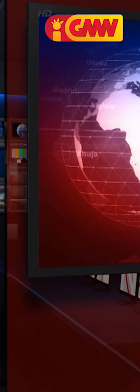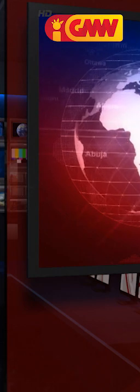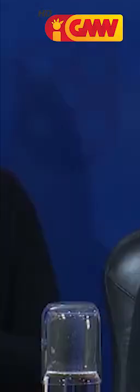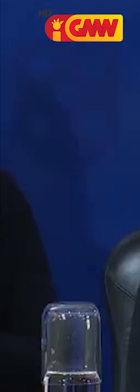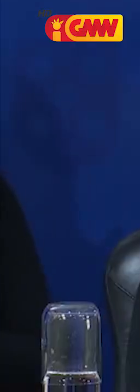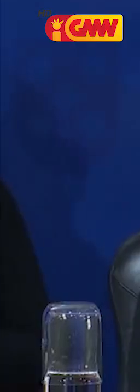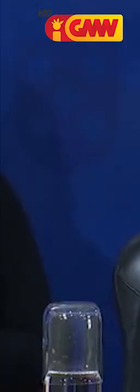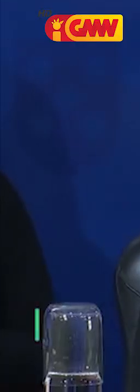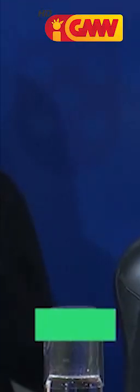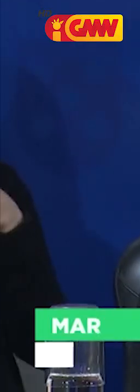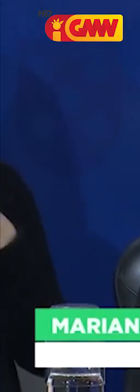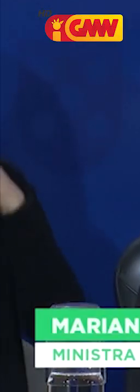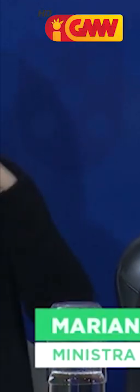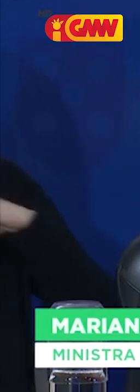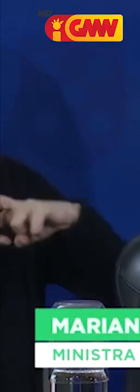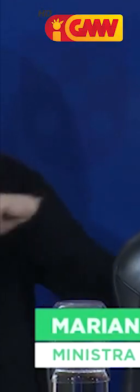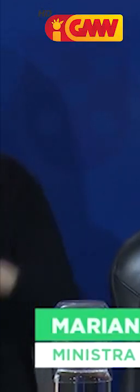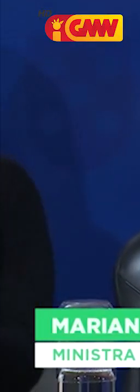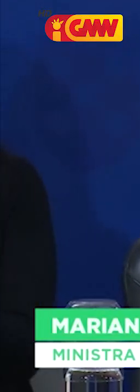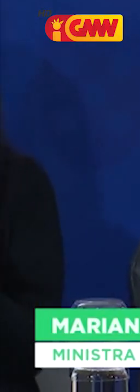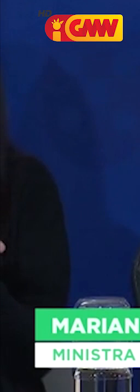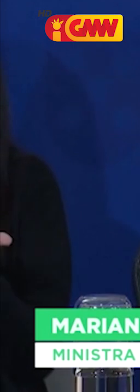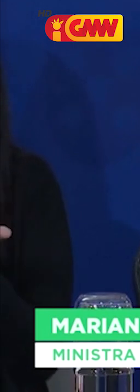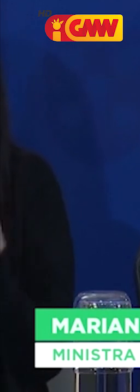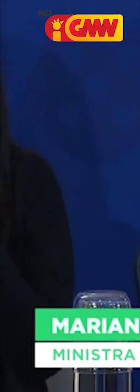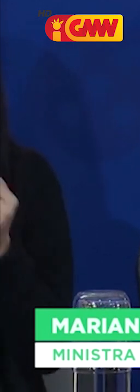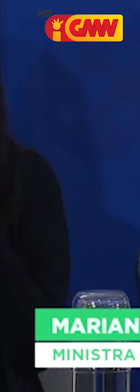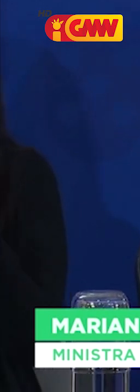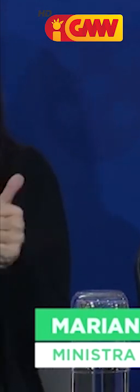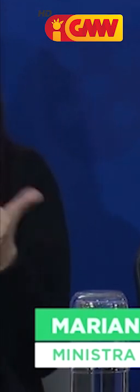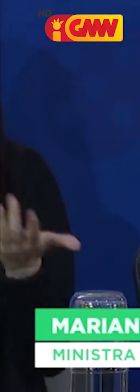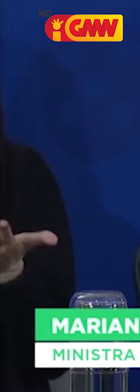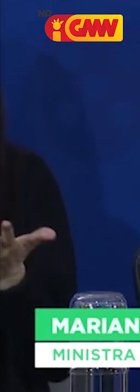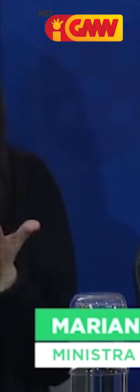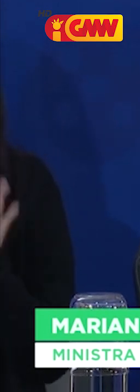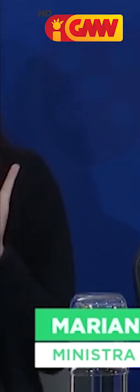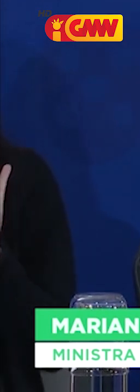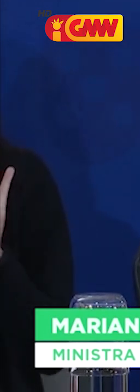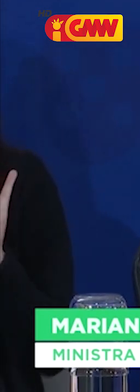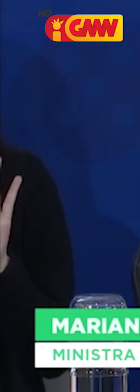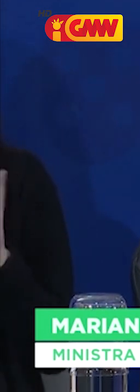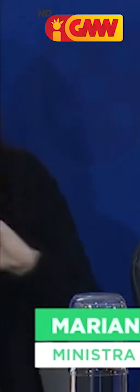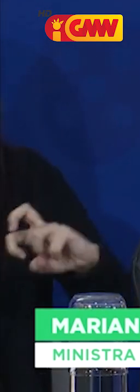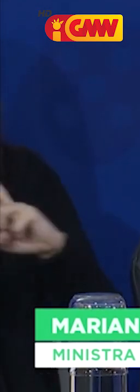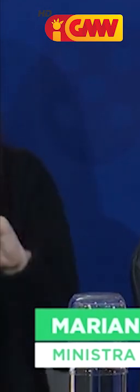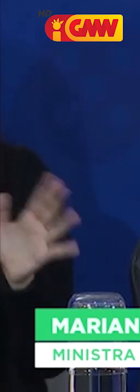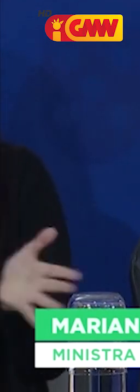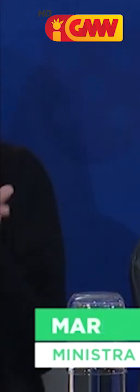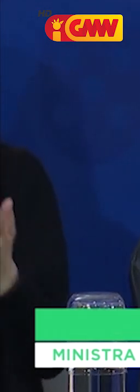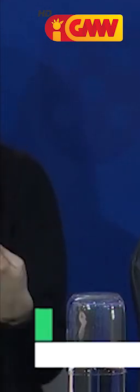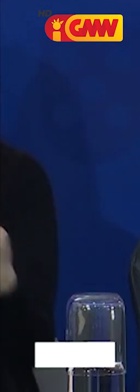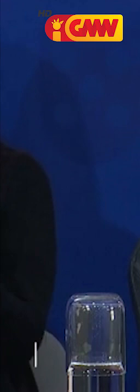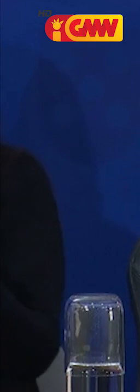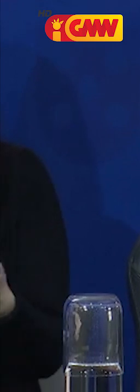refugiados. O Conselho de Ministros aprovou hoje, por via eletrónica, uma resolução de Conselho de Ministros que pretende dar uma